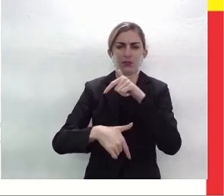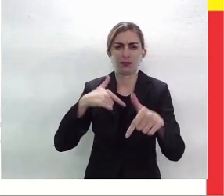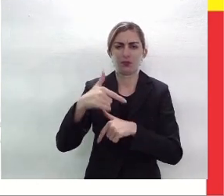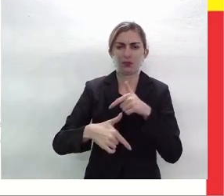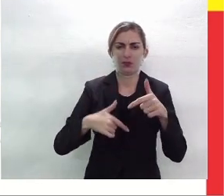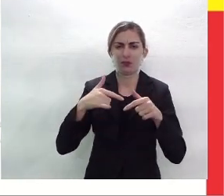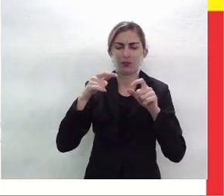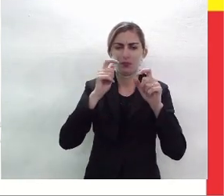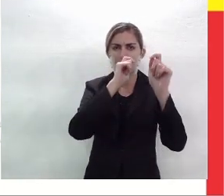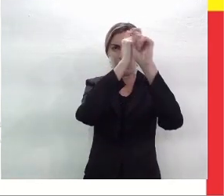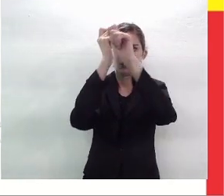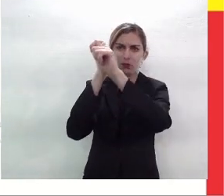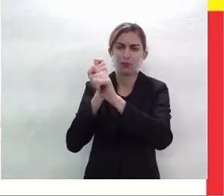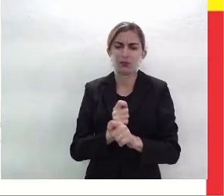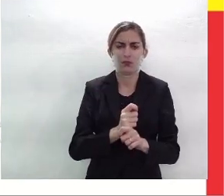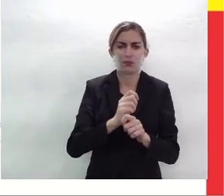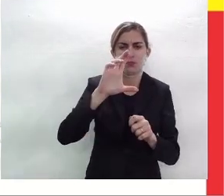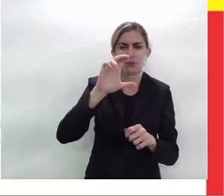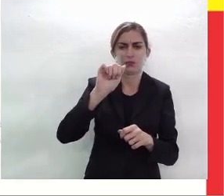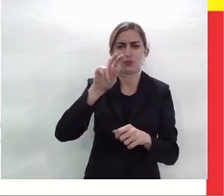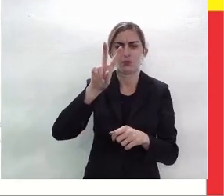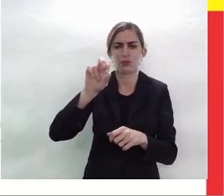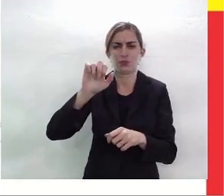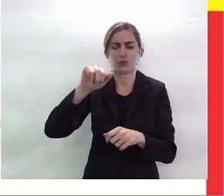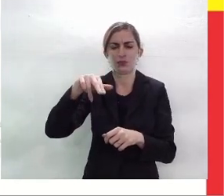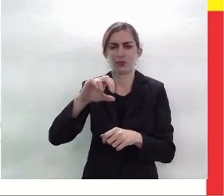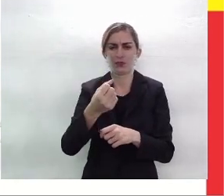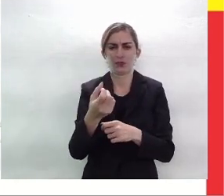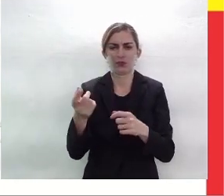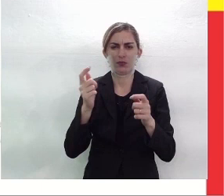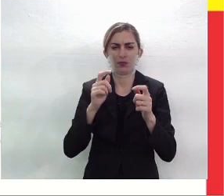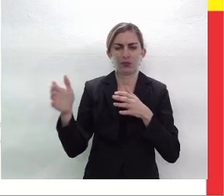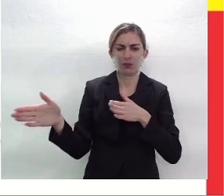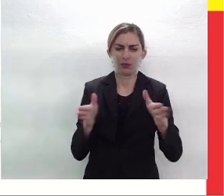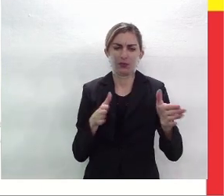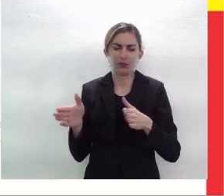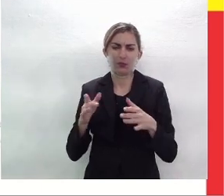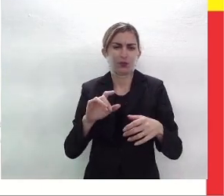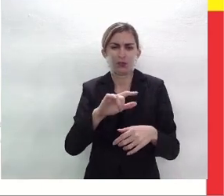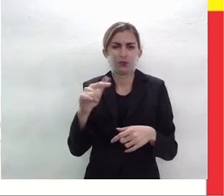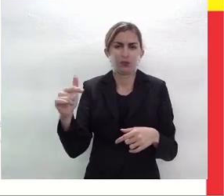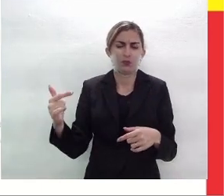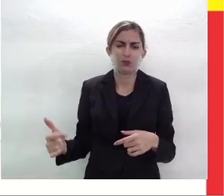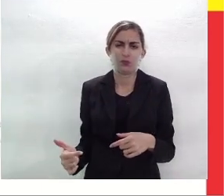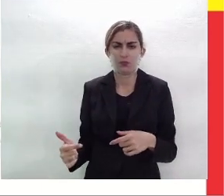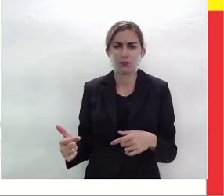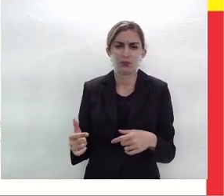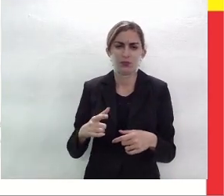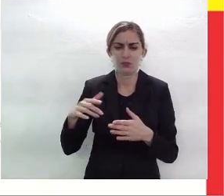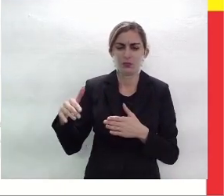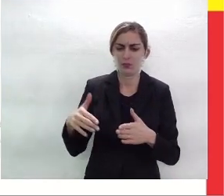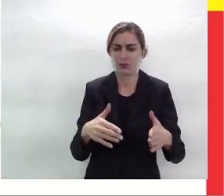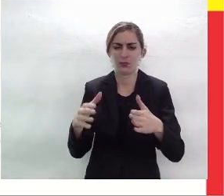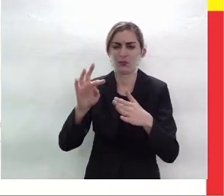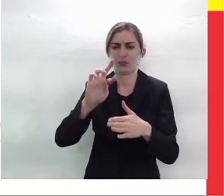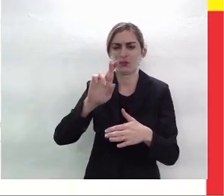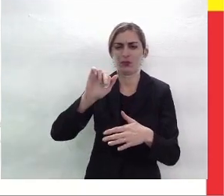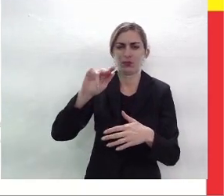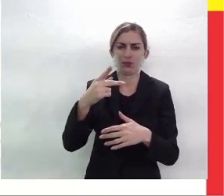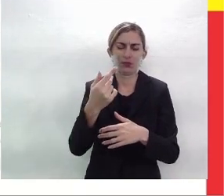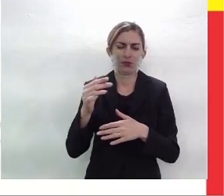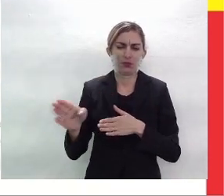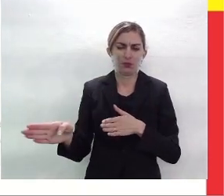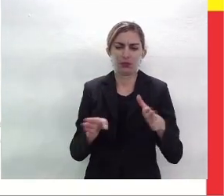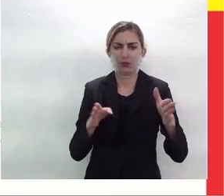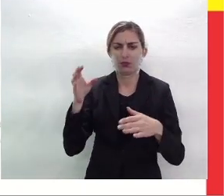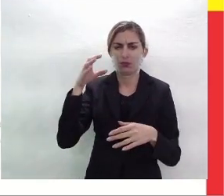trabalham em cavernas, né? Então, eles utilizavam o rapel para ter acesso onde não se tinha trilha ou um